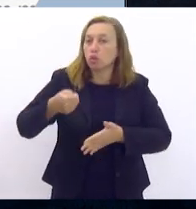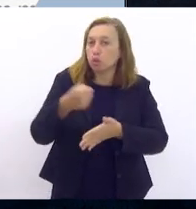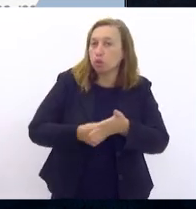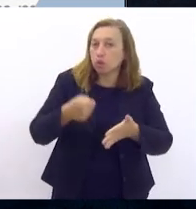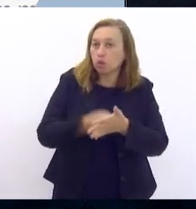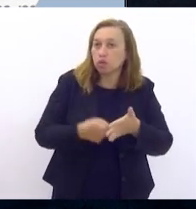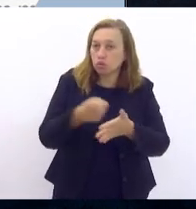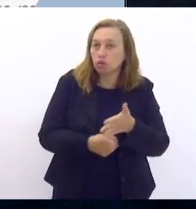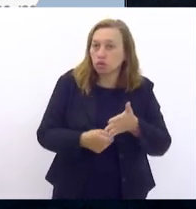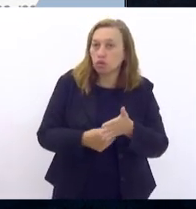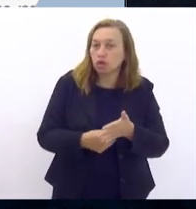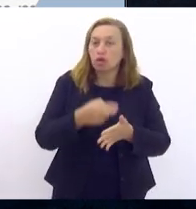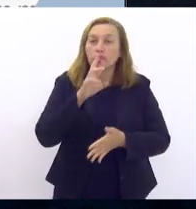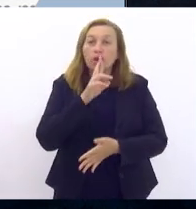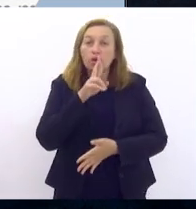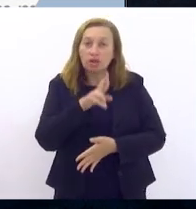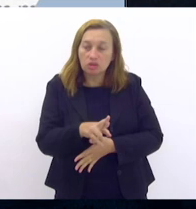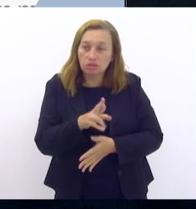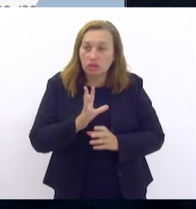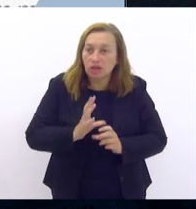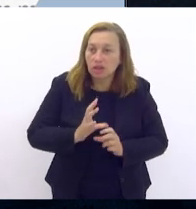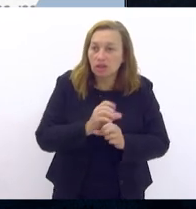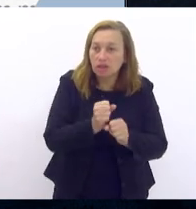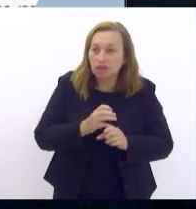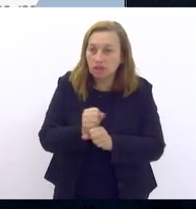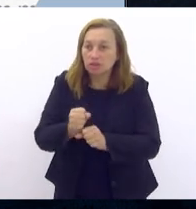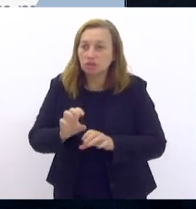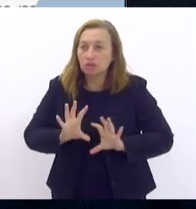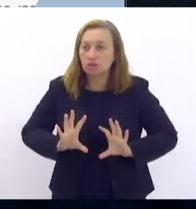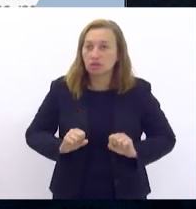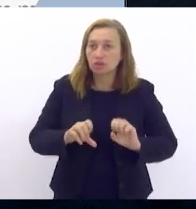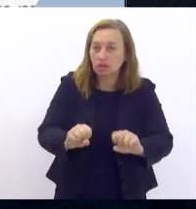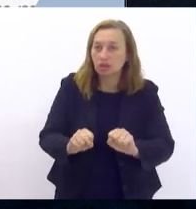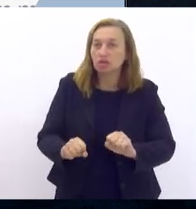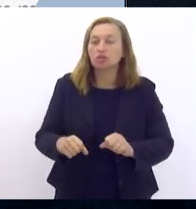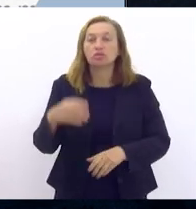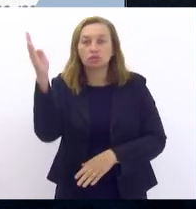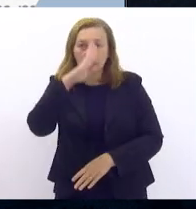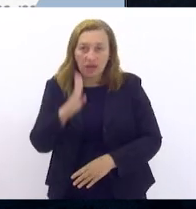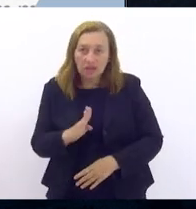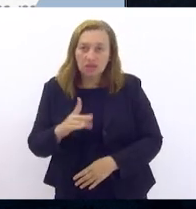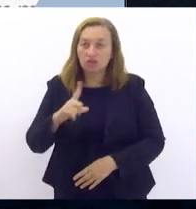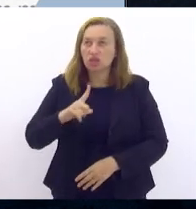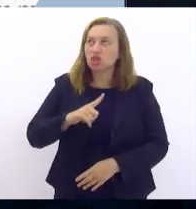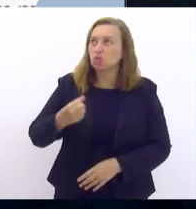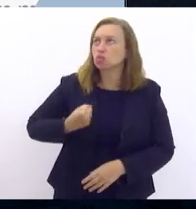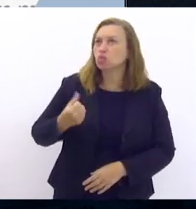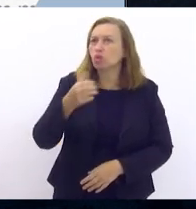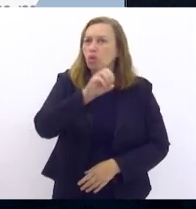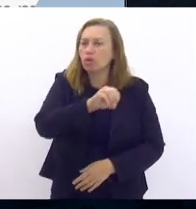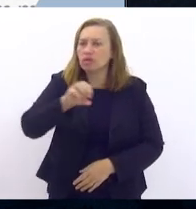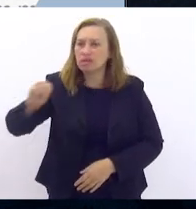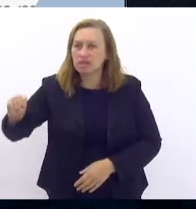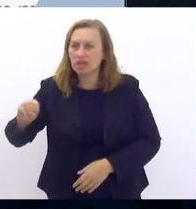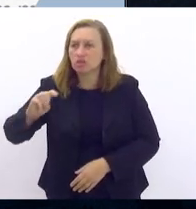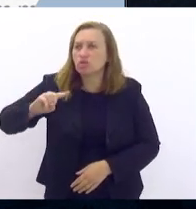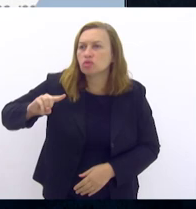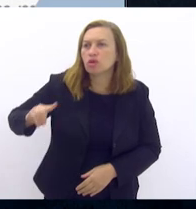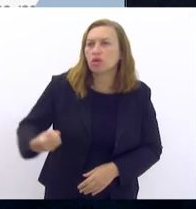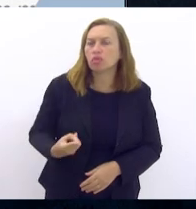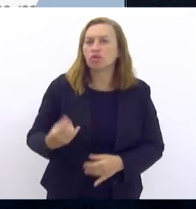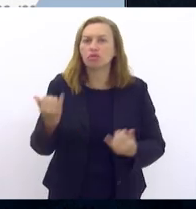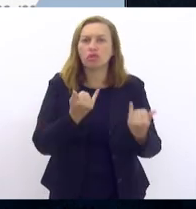pelo um diagnóstico e a contabilização de catadoras e catadores no Brasil né tinha um número de 800 mil de um dado muito antigo